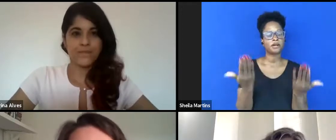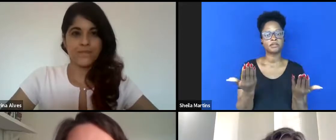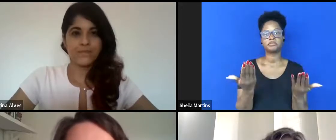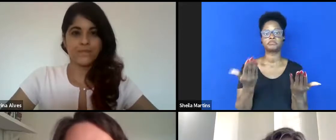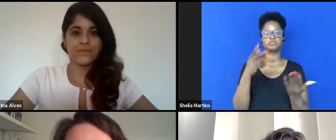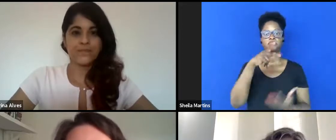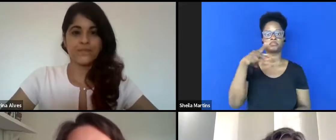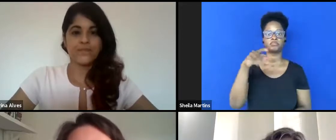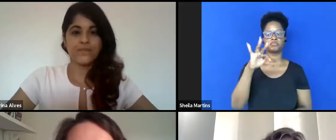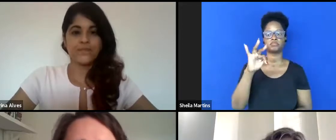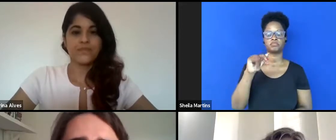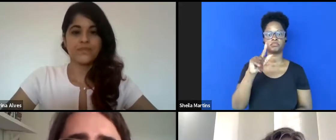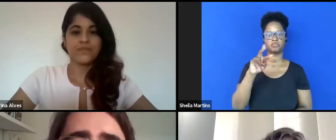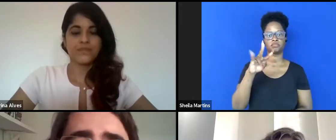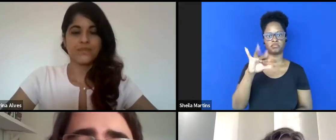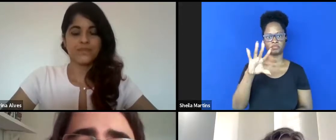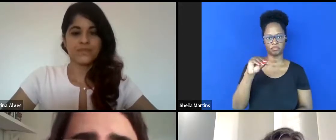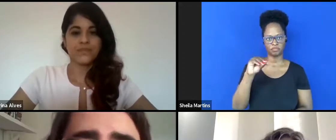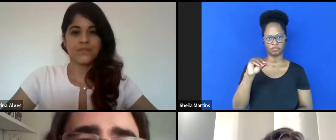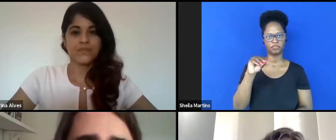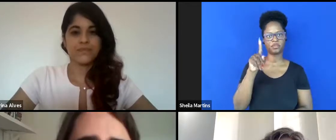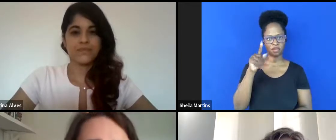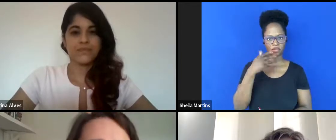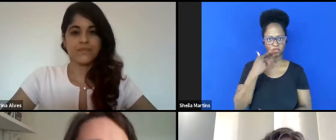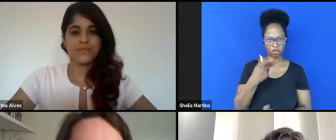Professor Flávio, gostaria de falar?